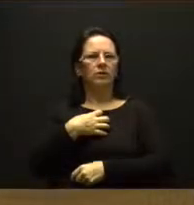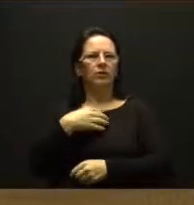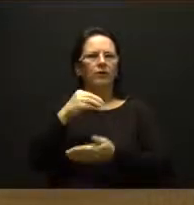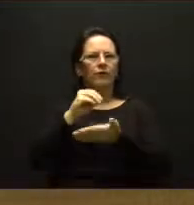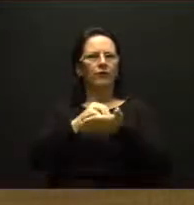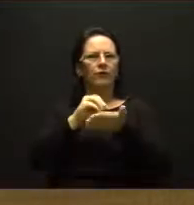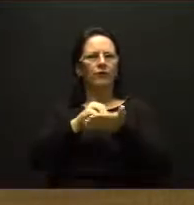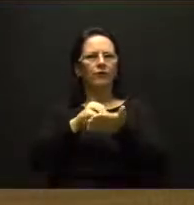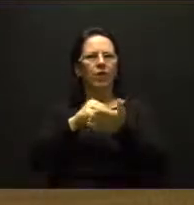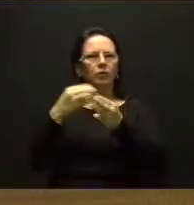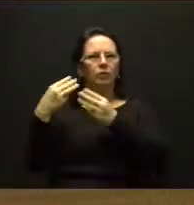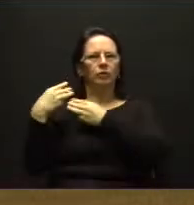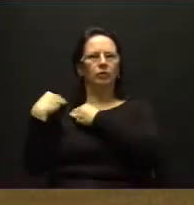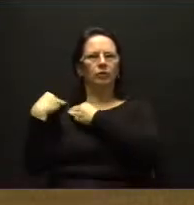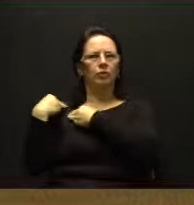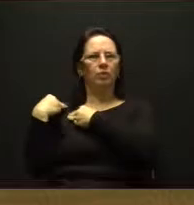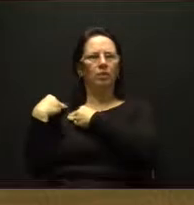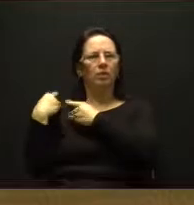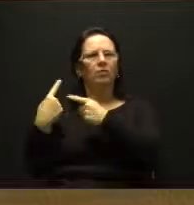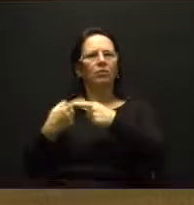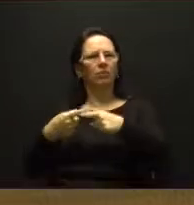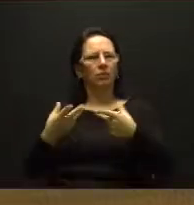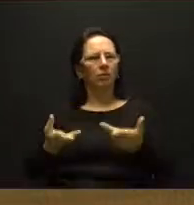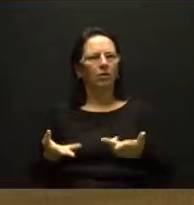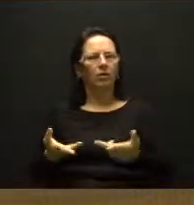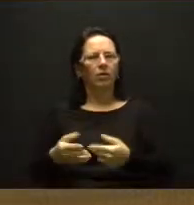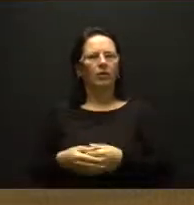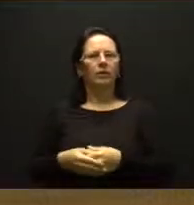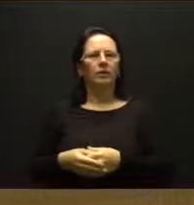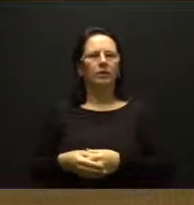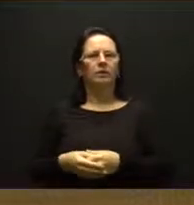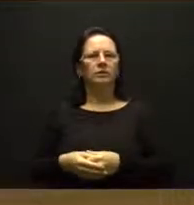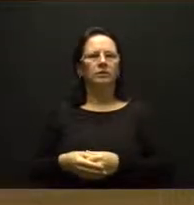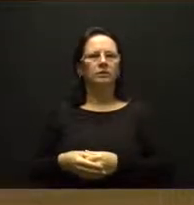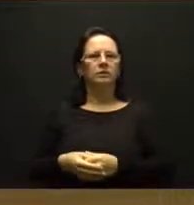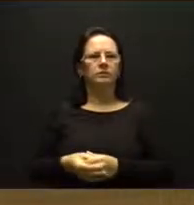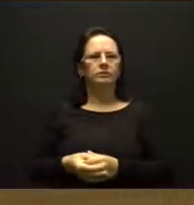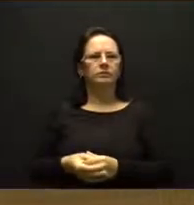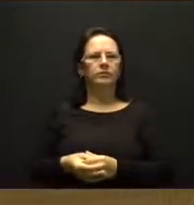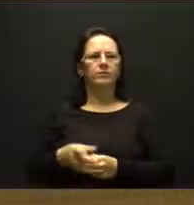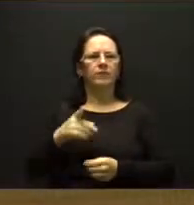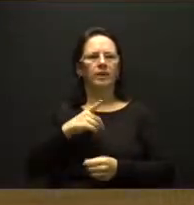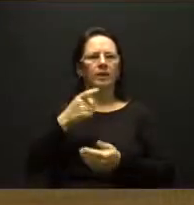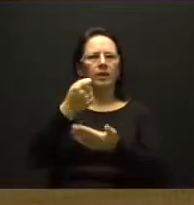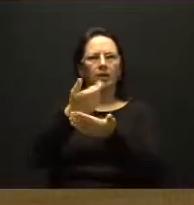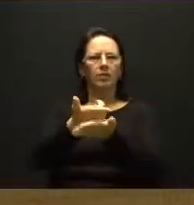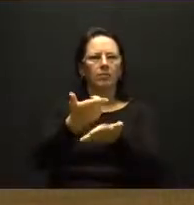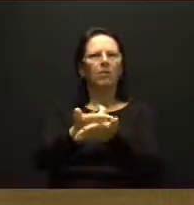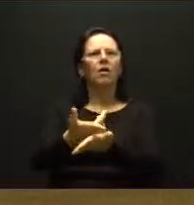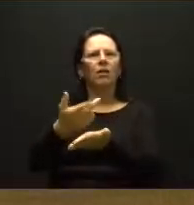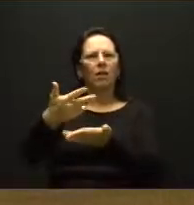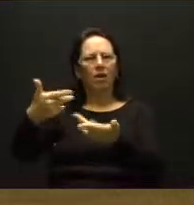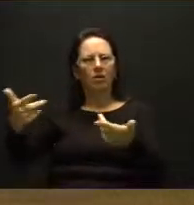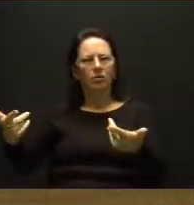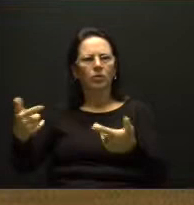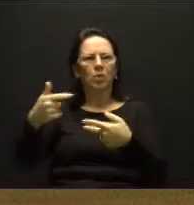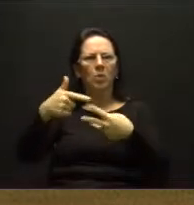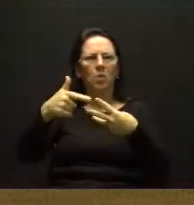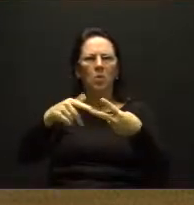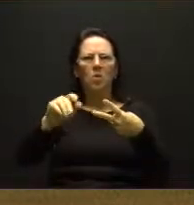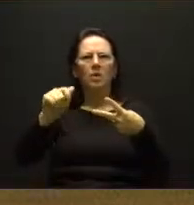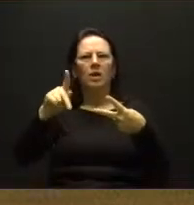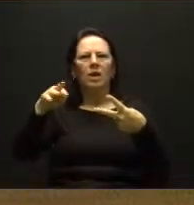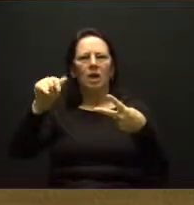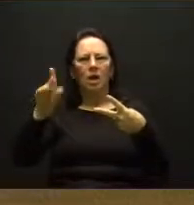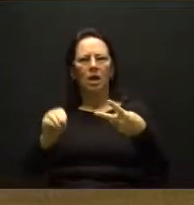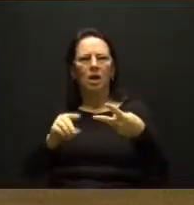de responsabilidade porque é uma falta de responsabilidade com os trabalhadores onde tem que pagar suas contas onde tem que apresentar